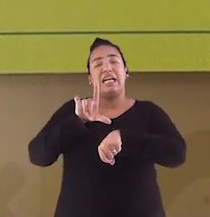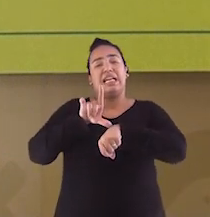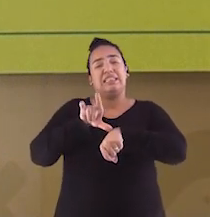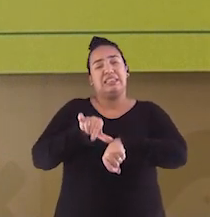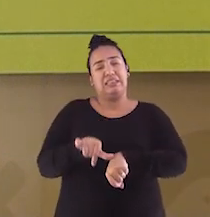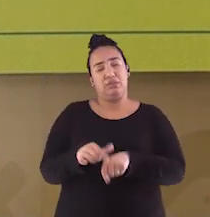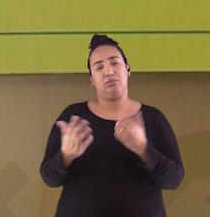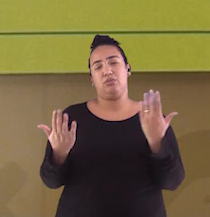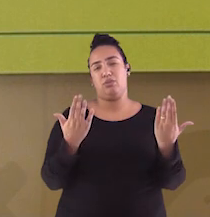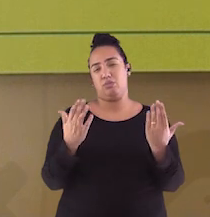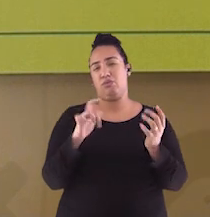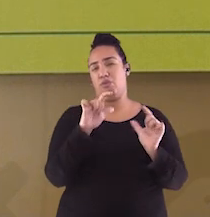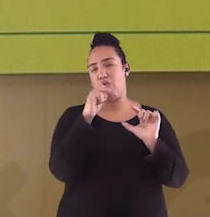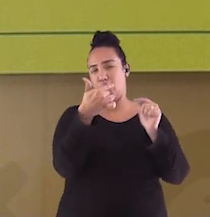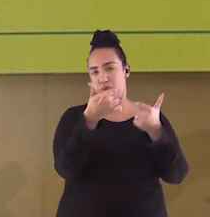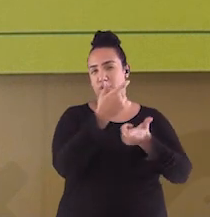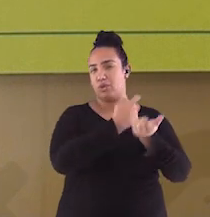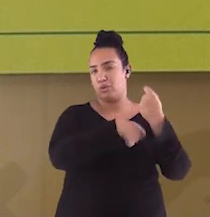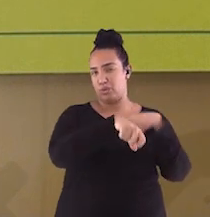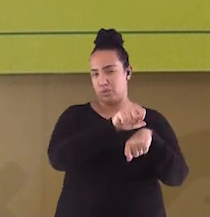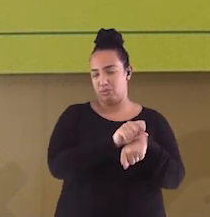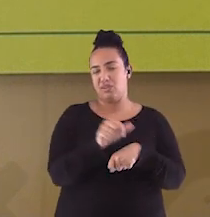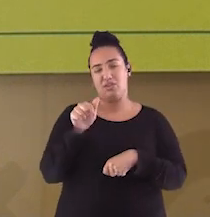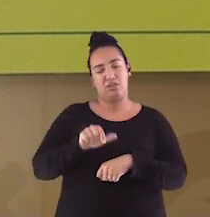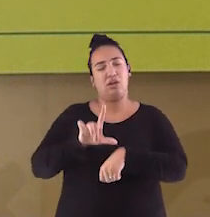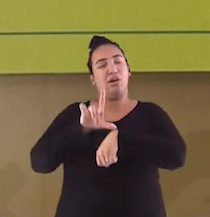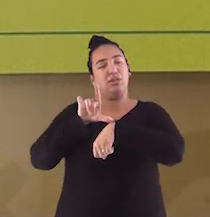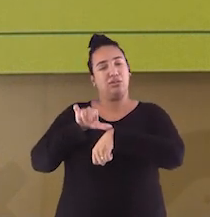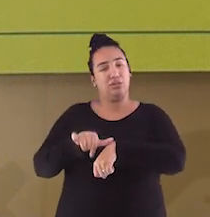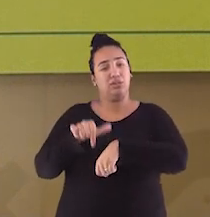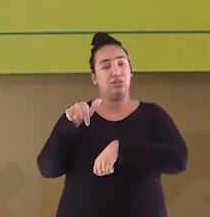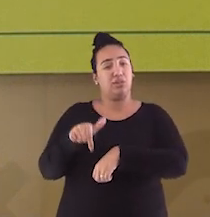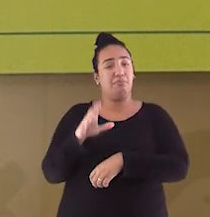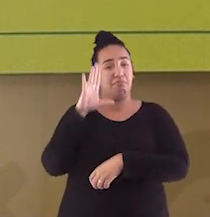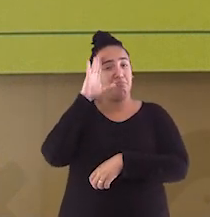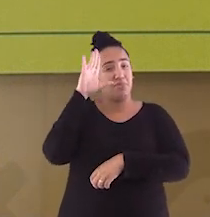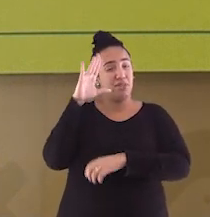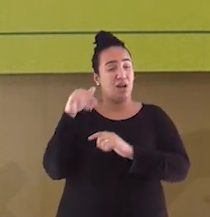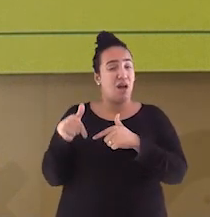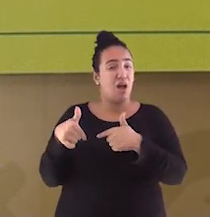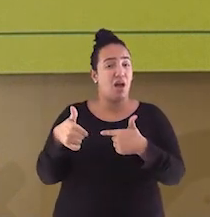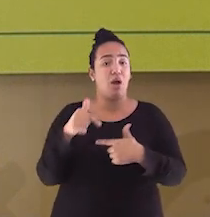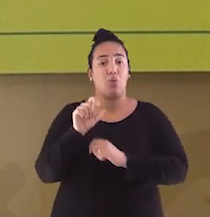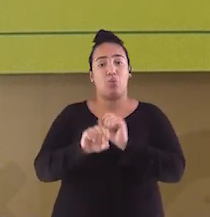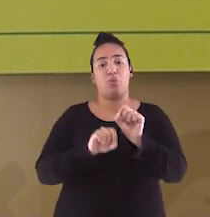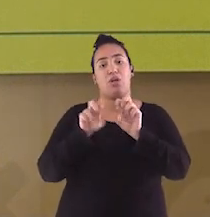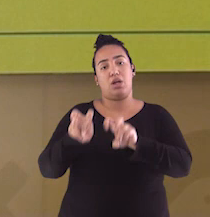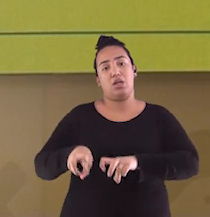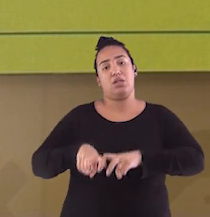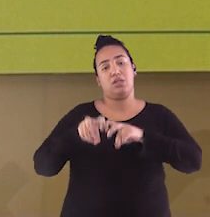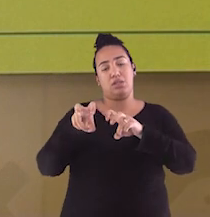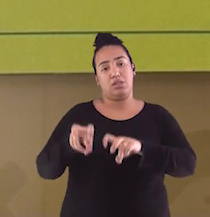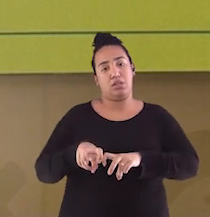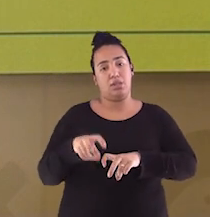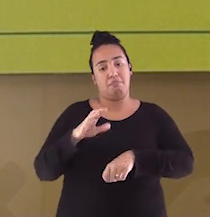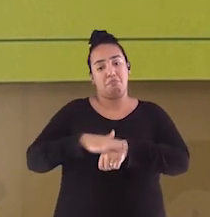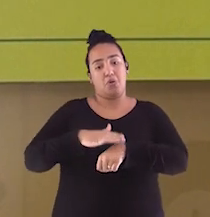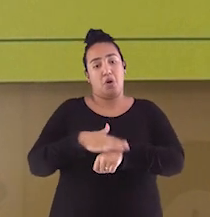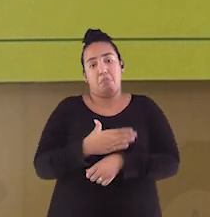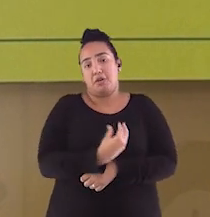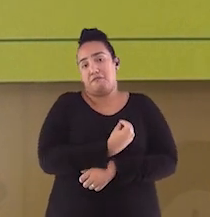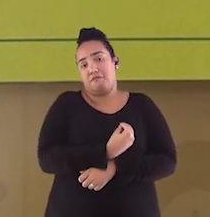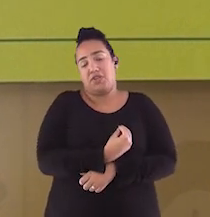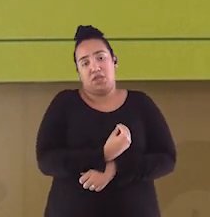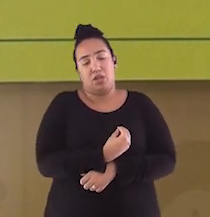se comparada às outras economias, sendo uma das principais atividades a agricultura de subsistência,